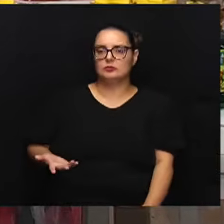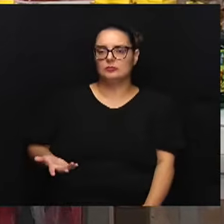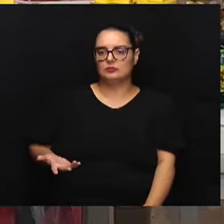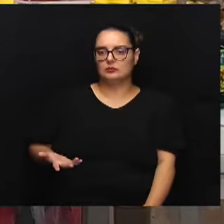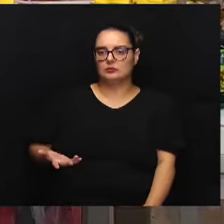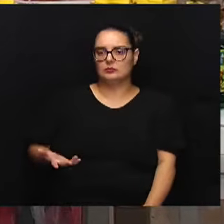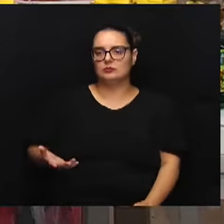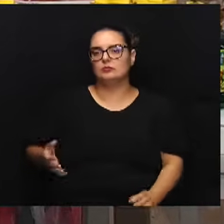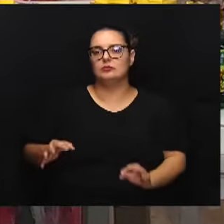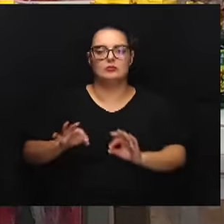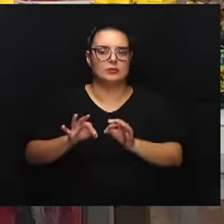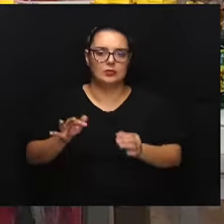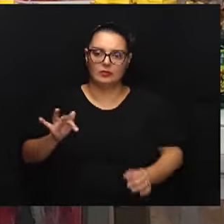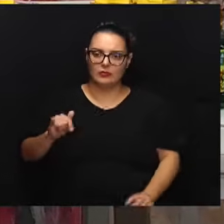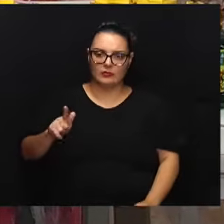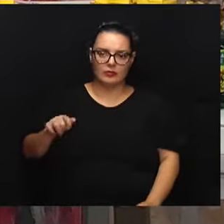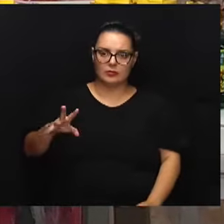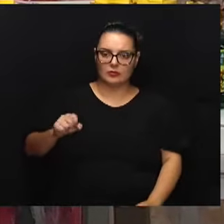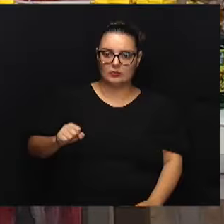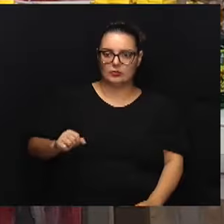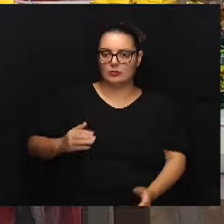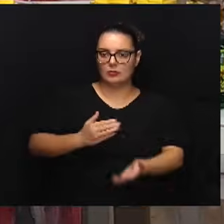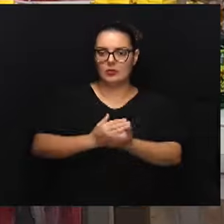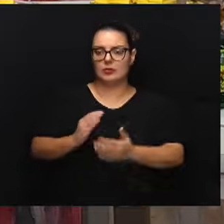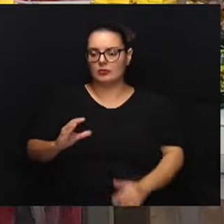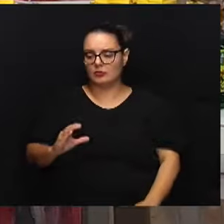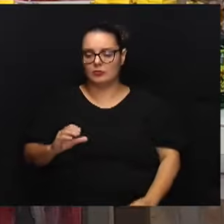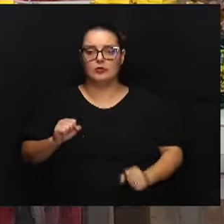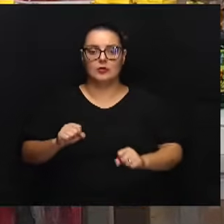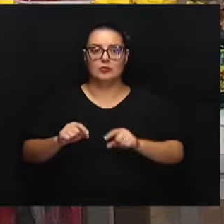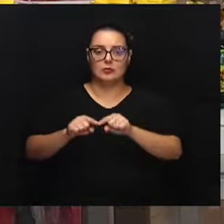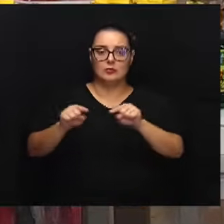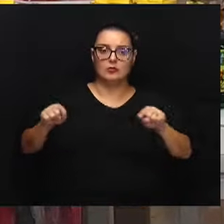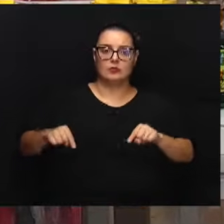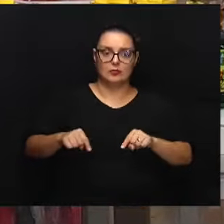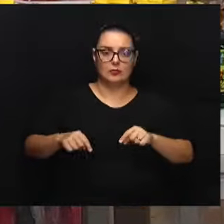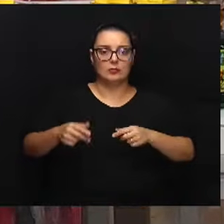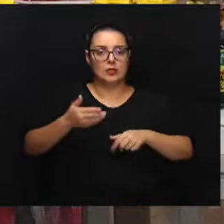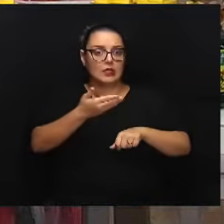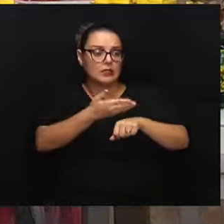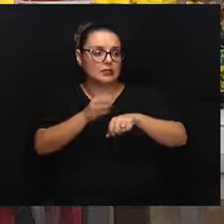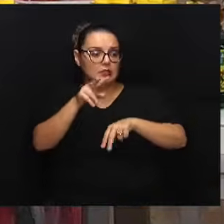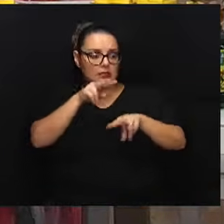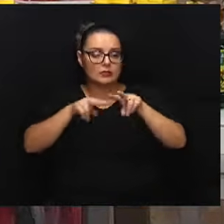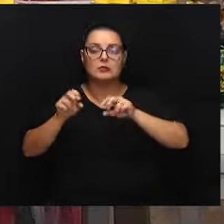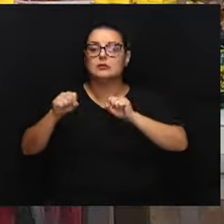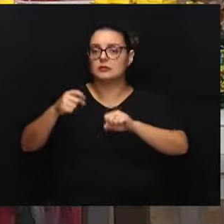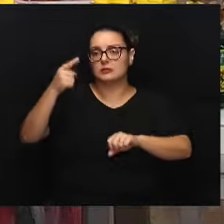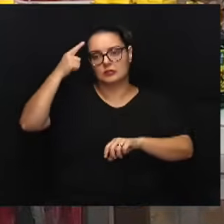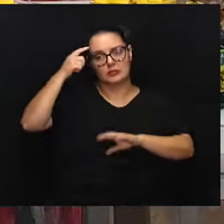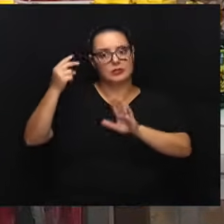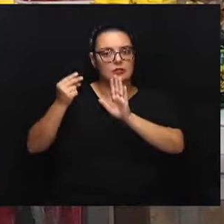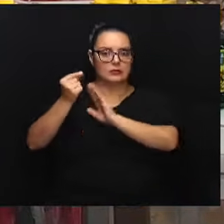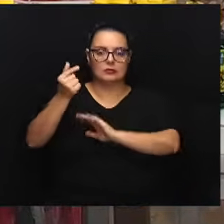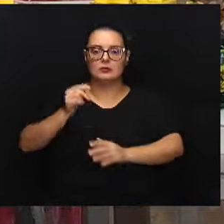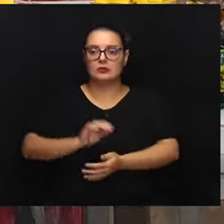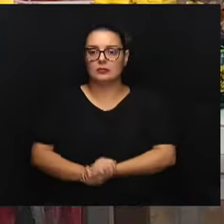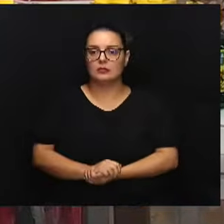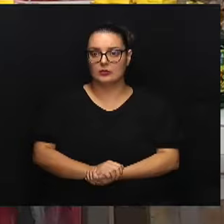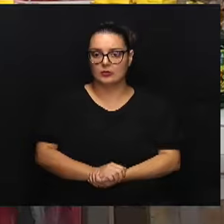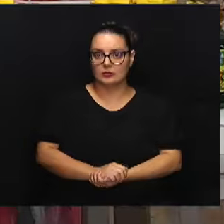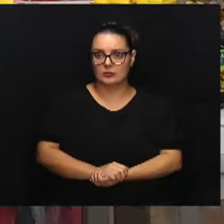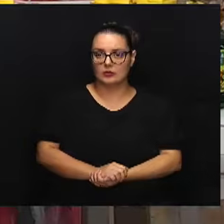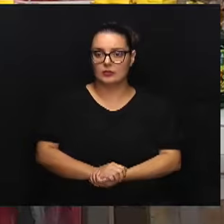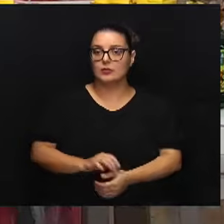simples figuras. Aqui eu comecei com C, mas podia ser com quadrado. Treinar os olhos. Isso, a sua imaginação. Mas isso só